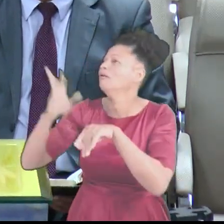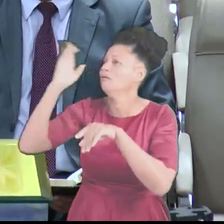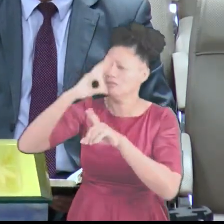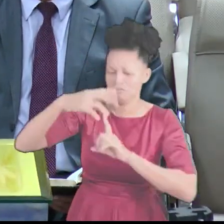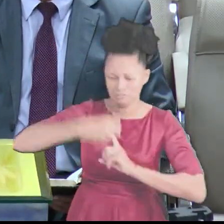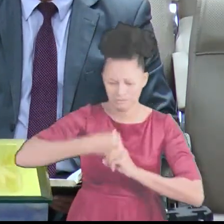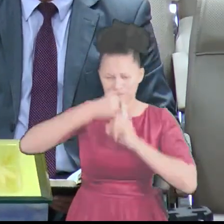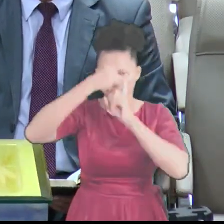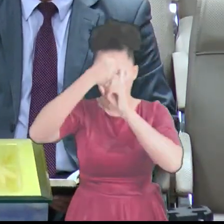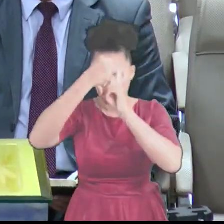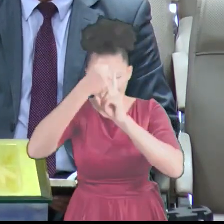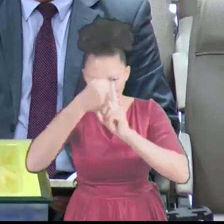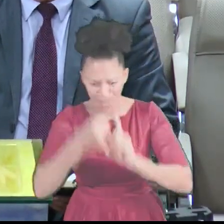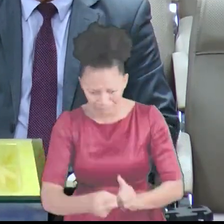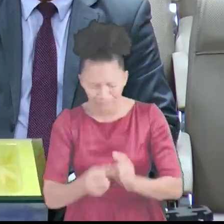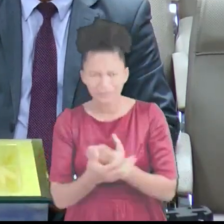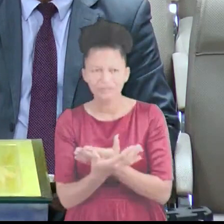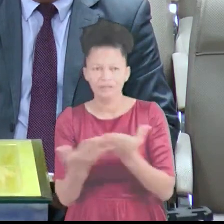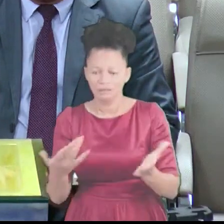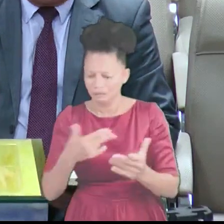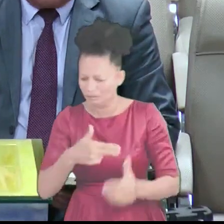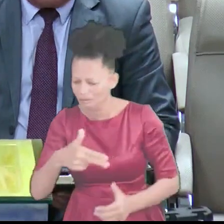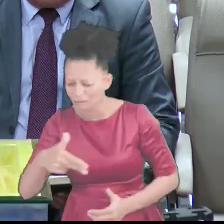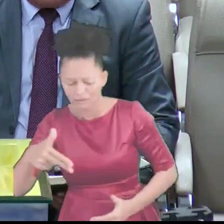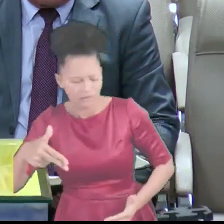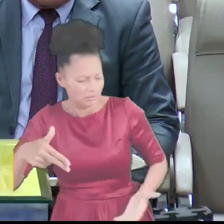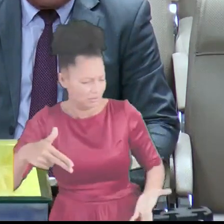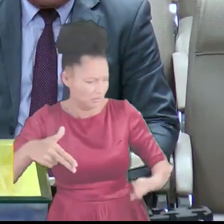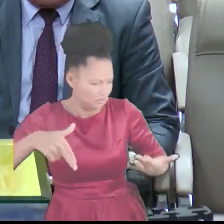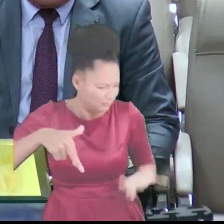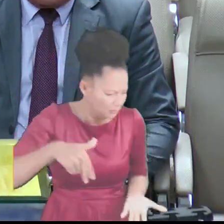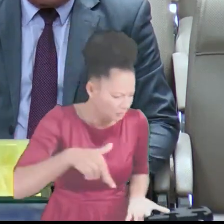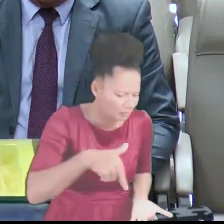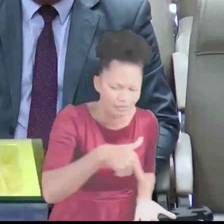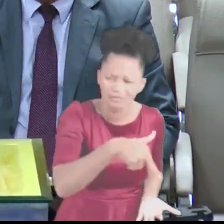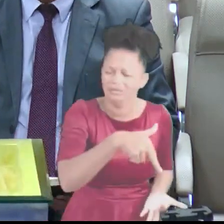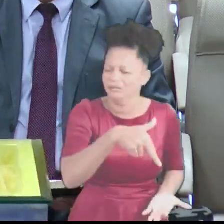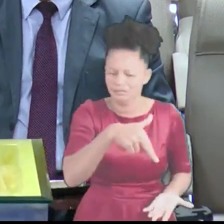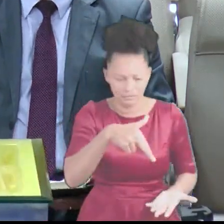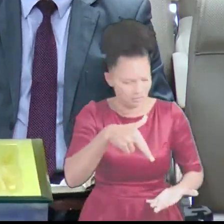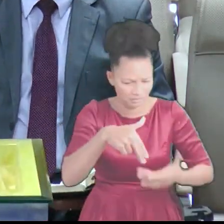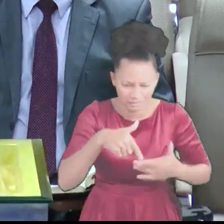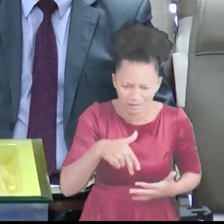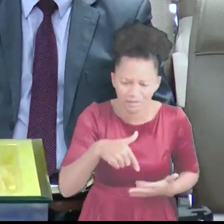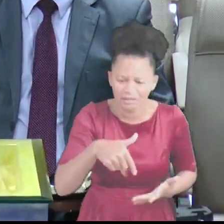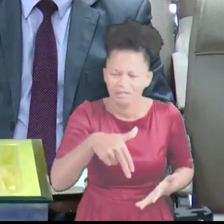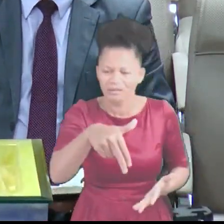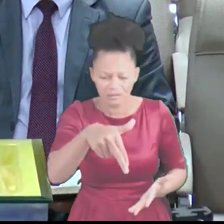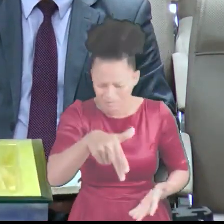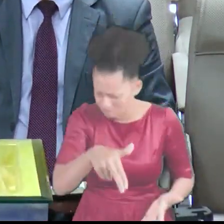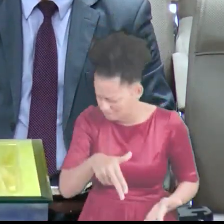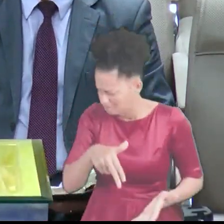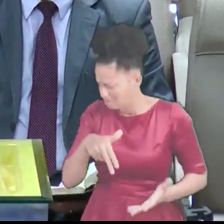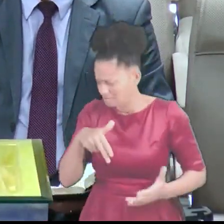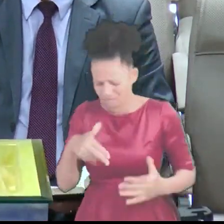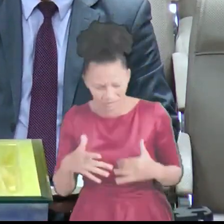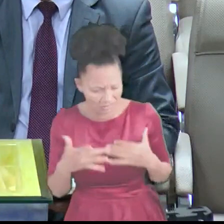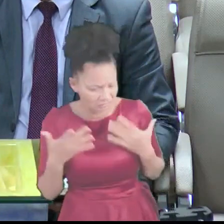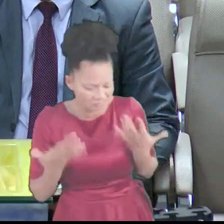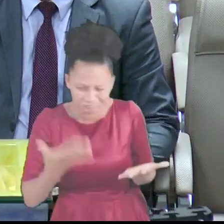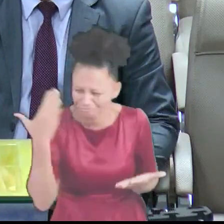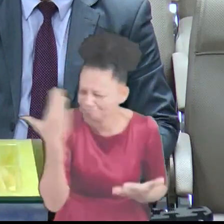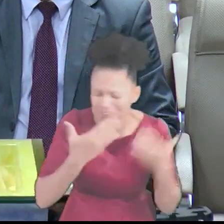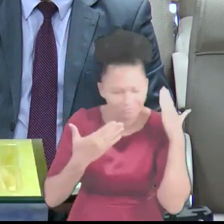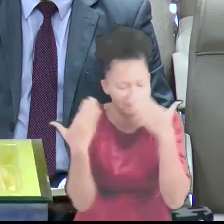levou, e eu ando para lá, e eu ando para cá, e eu vou para frente e vou para trás e não